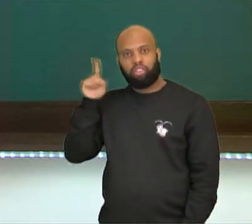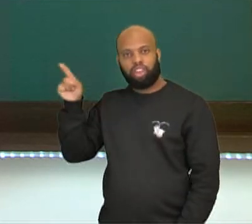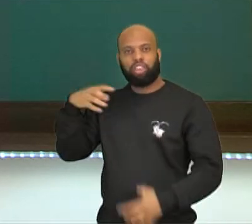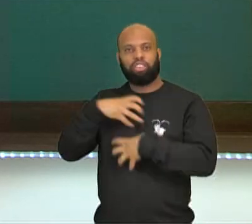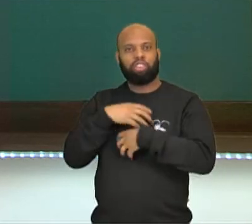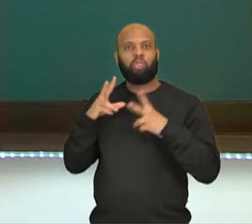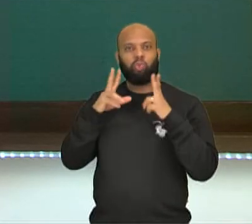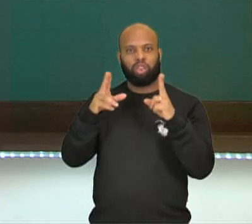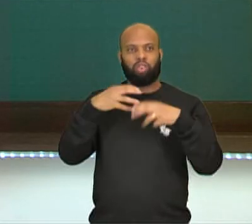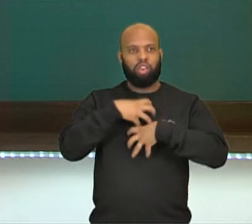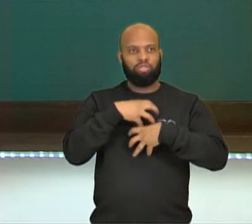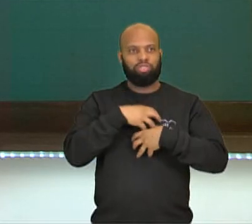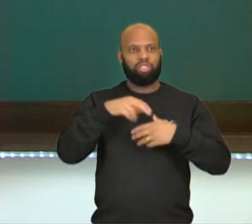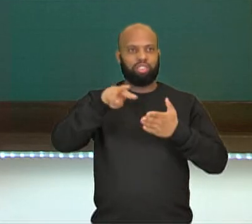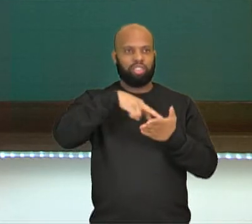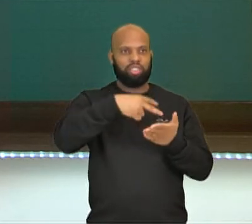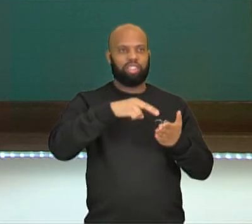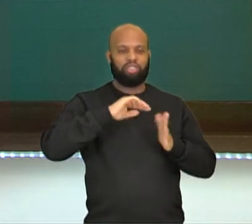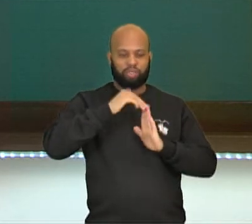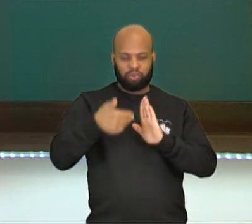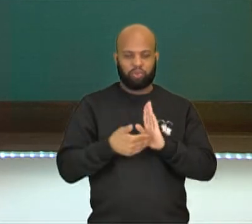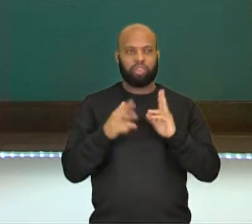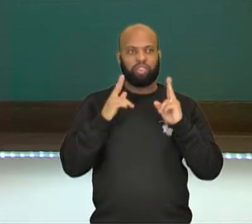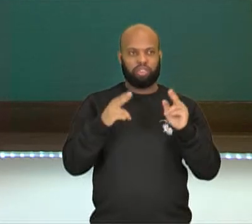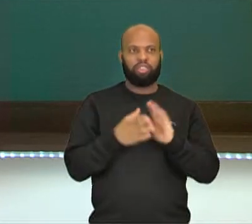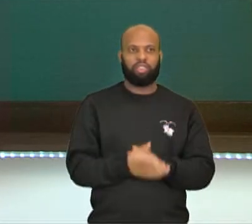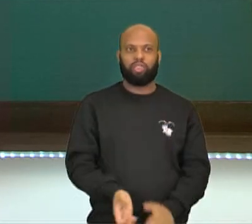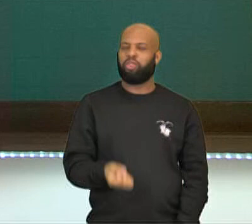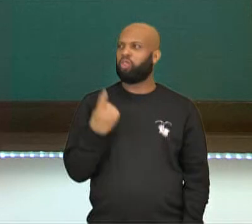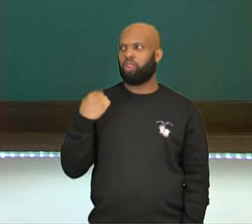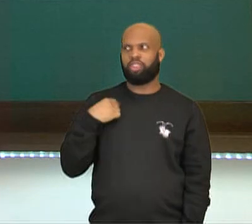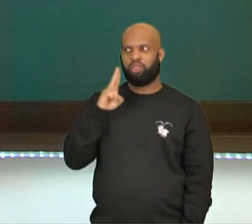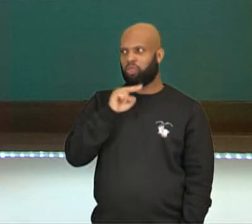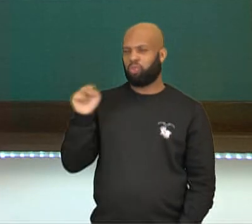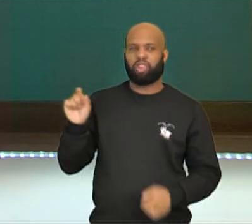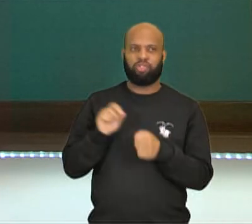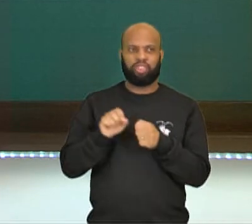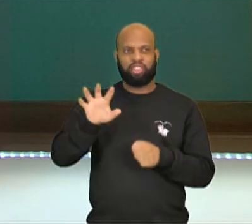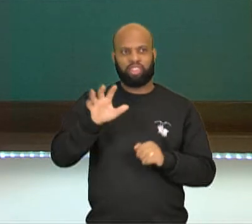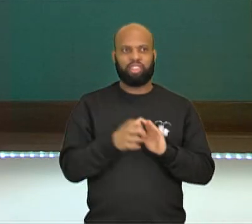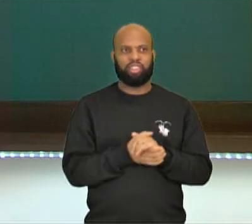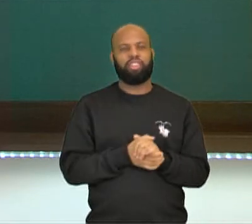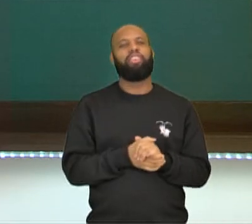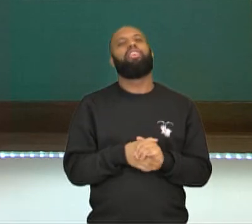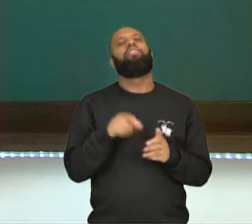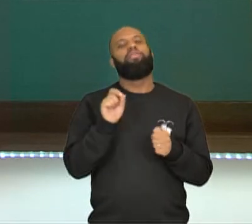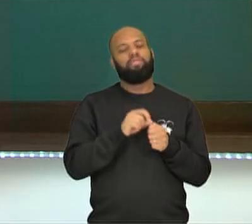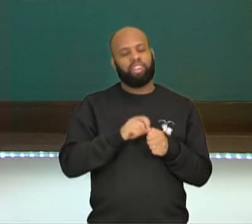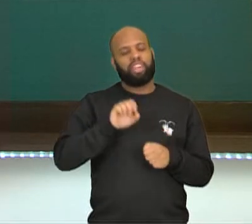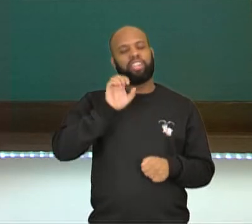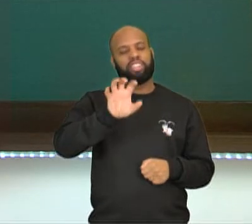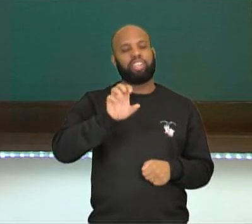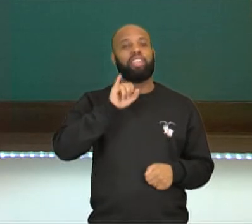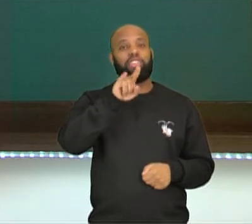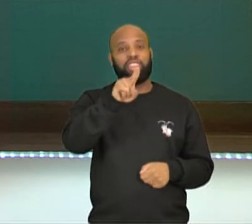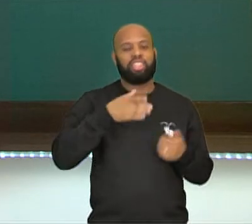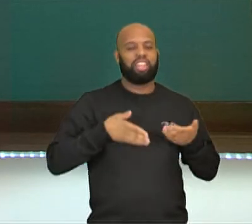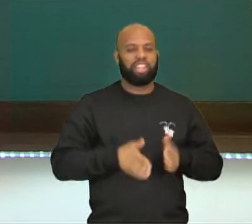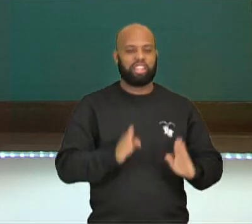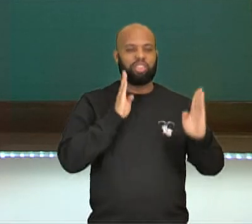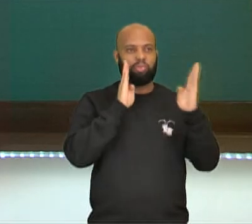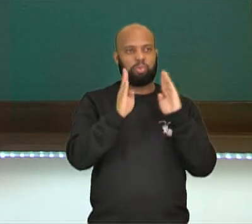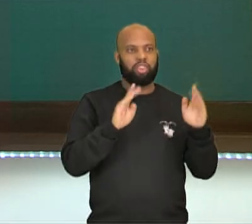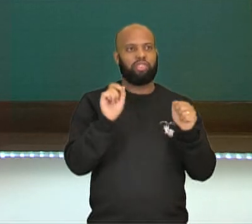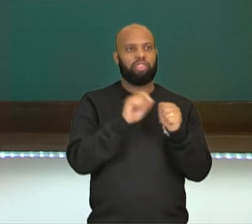passinhos, ó. Às vezes você pensa, nossa, professora, jamais ia fazer isso. Faria, se você tivesse naquela época, você faria como